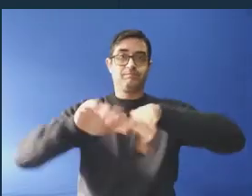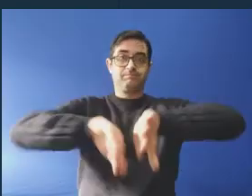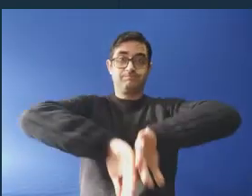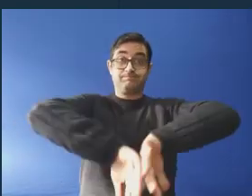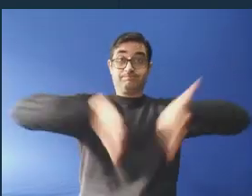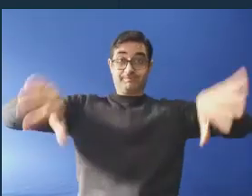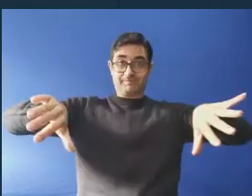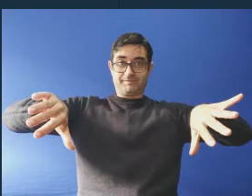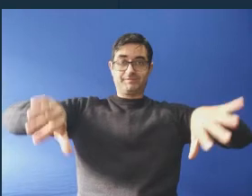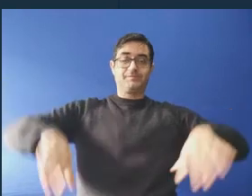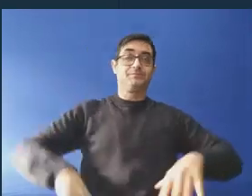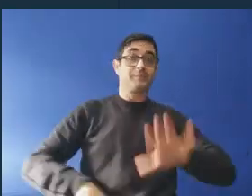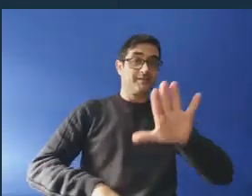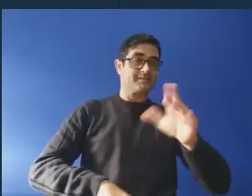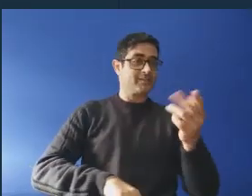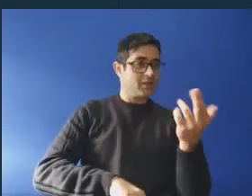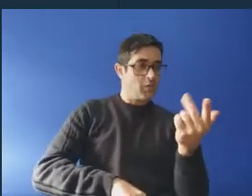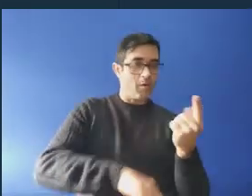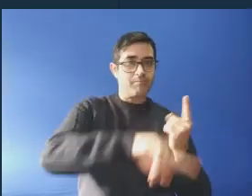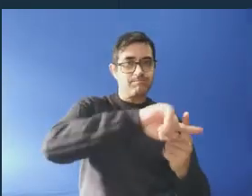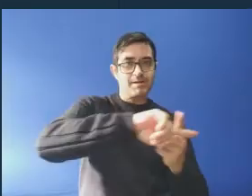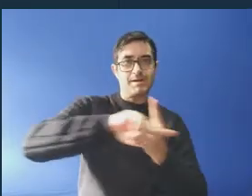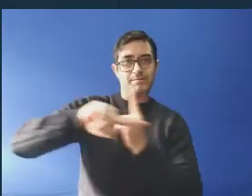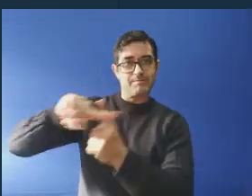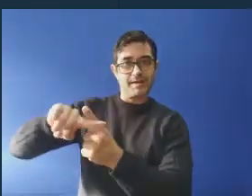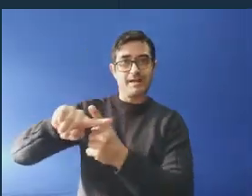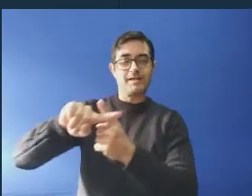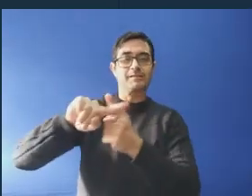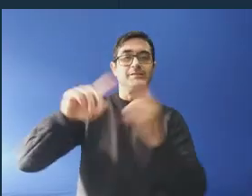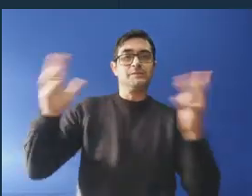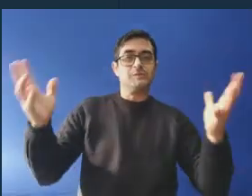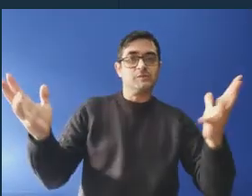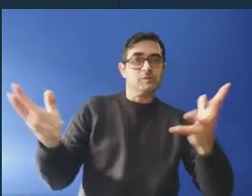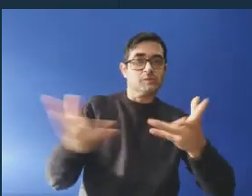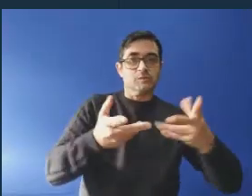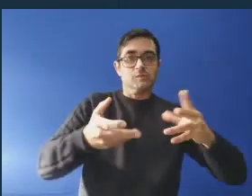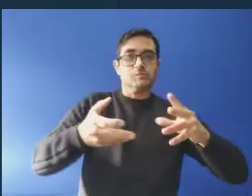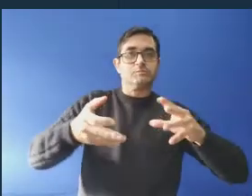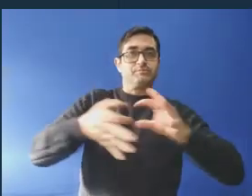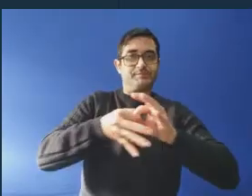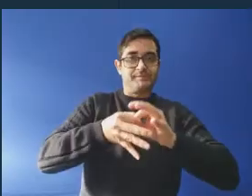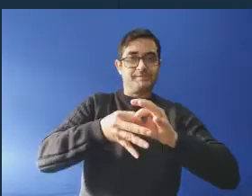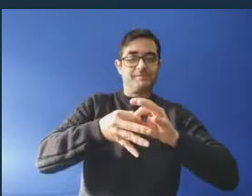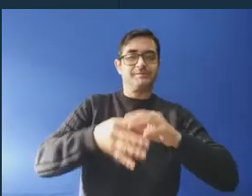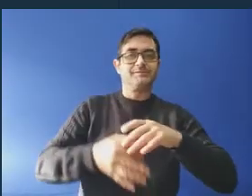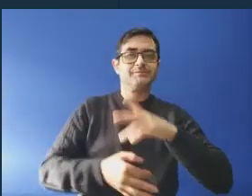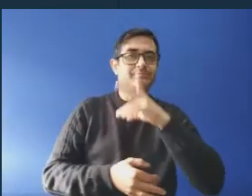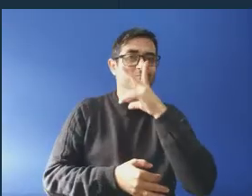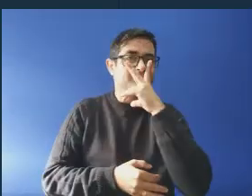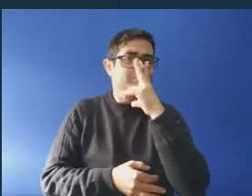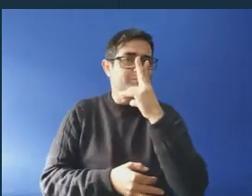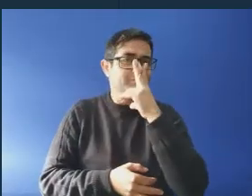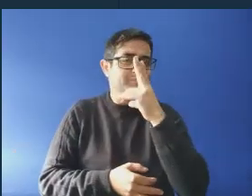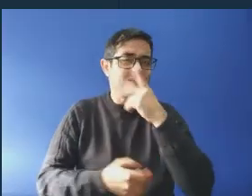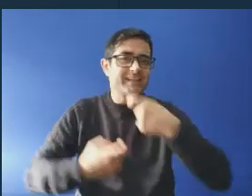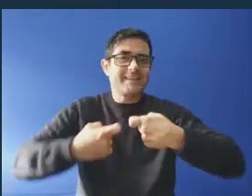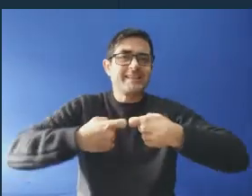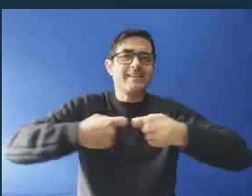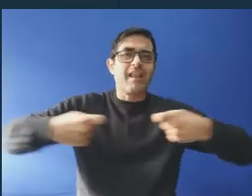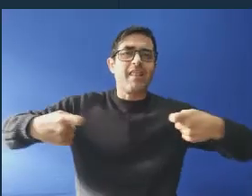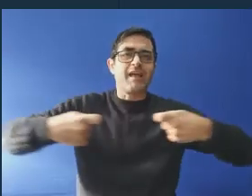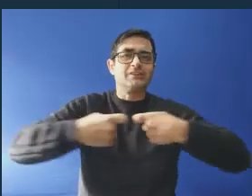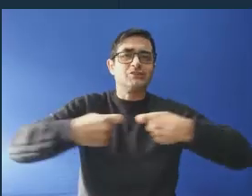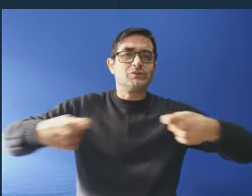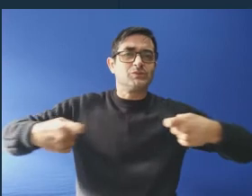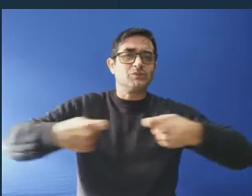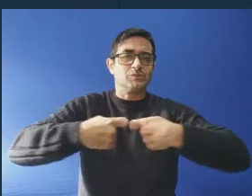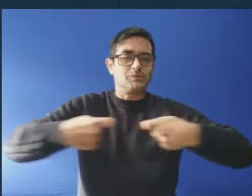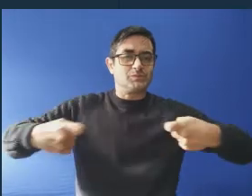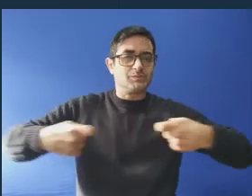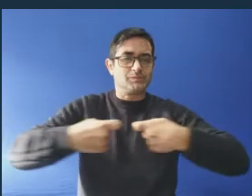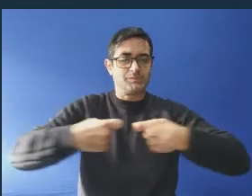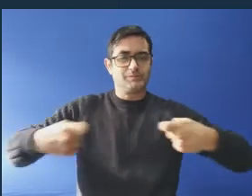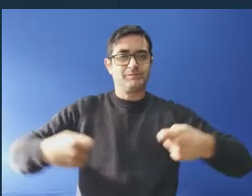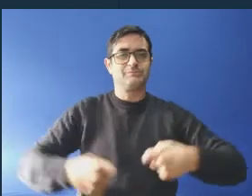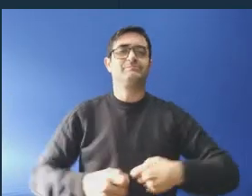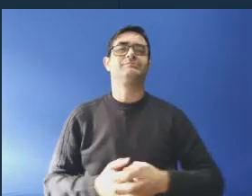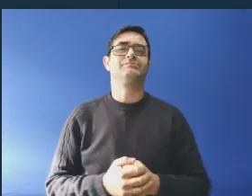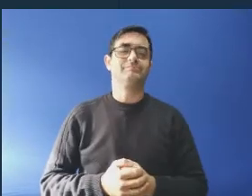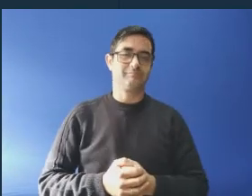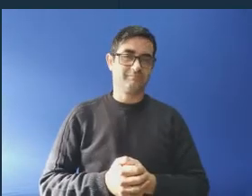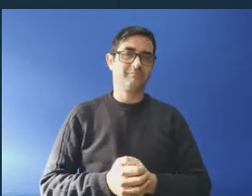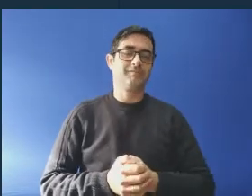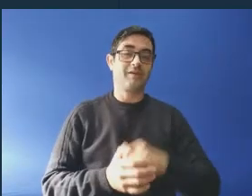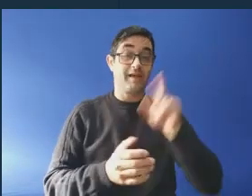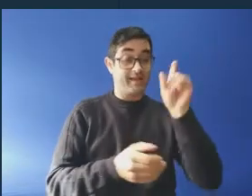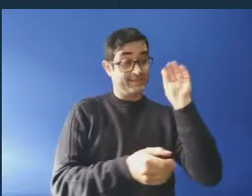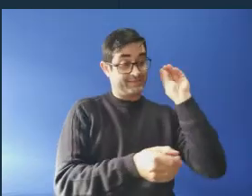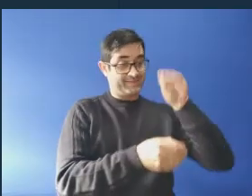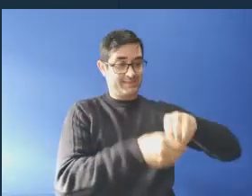uma tensão, como se fosse um elástico esticado. Essa entalpia, então, é essa energia potencial que está guardada